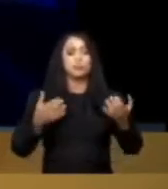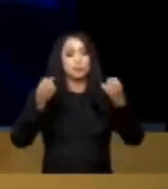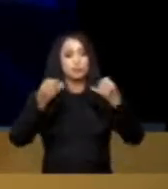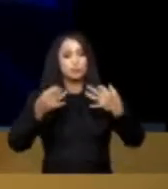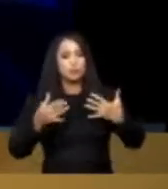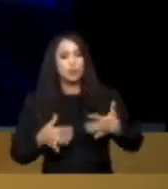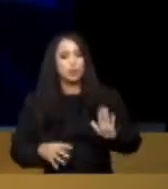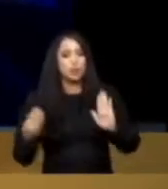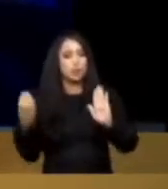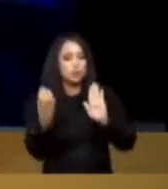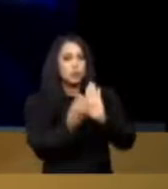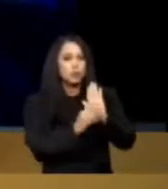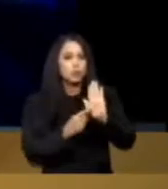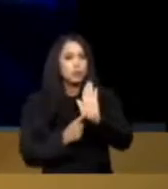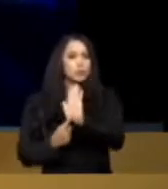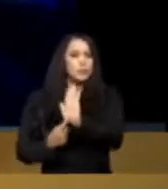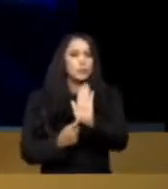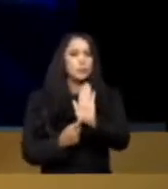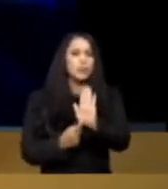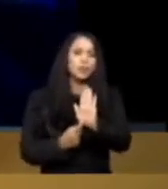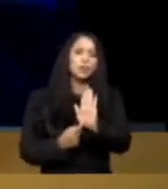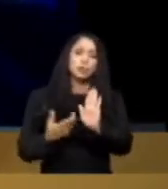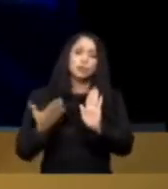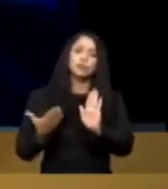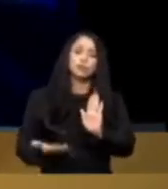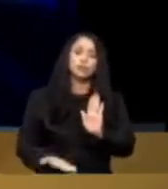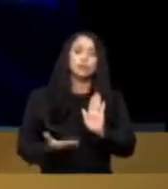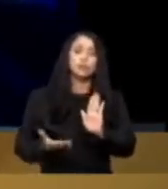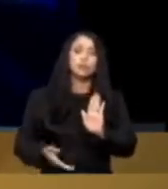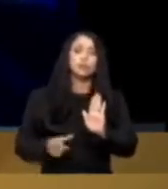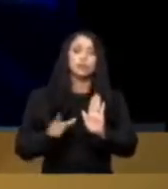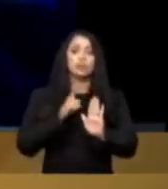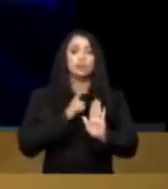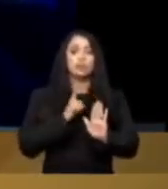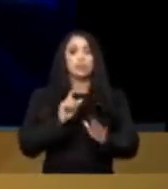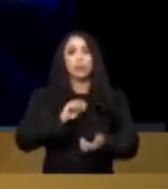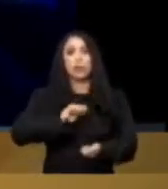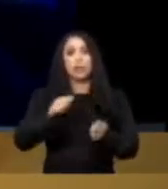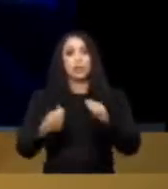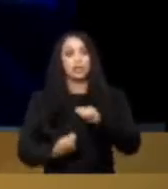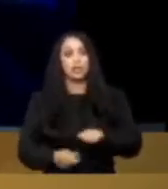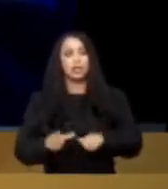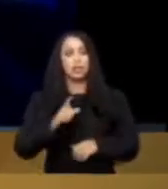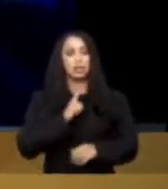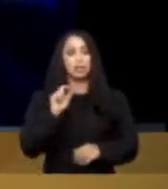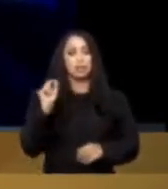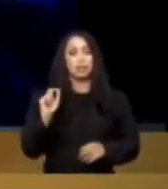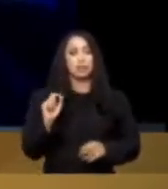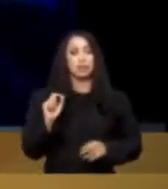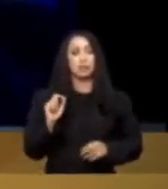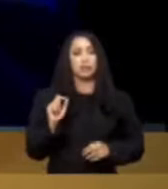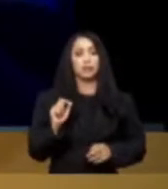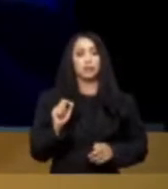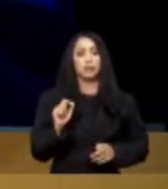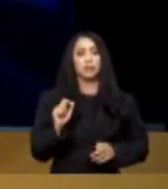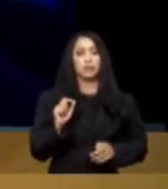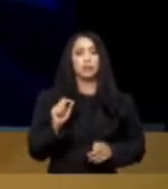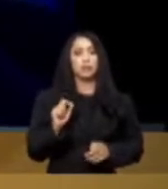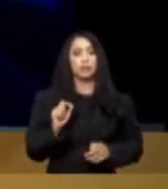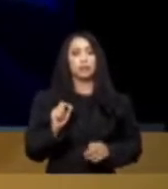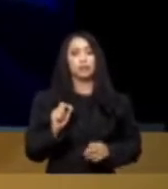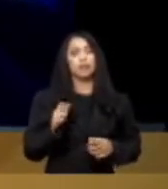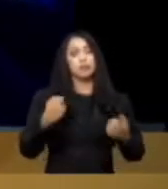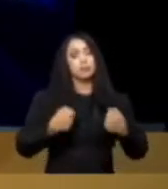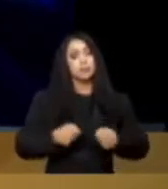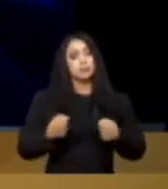o dispositivo revela-se irrazoável, seja porque inadequado ao fim a que se propõe, na medida em que é